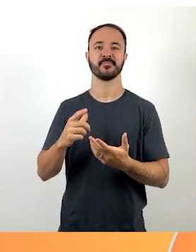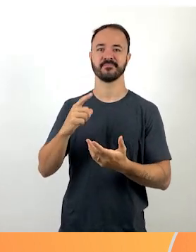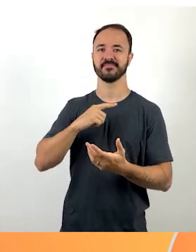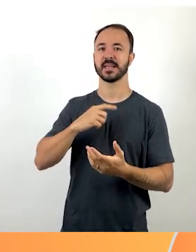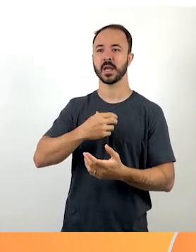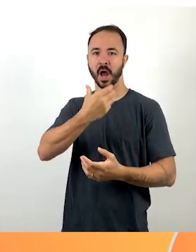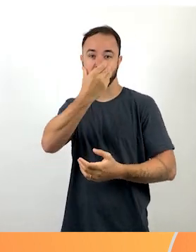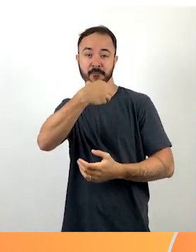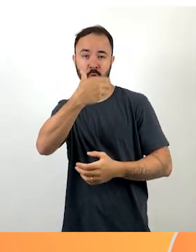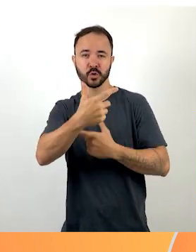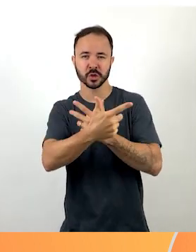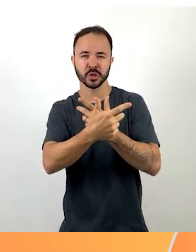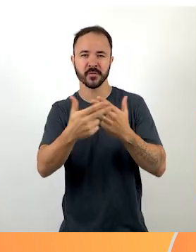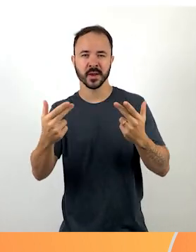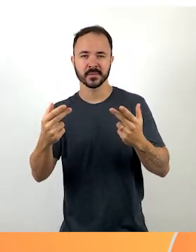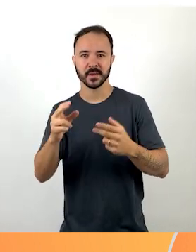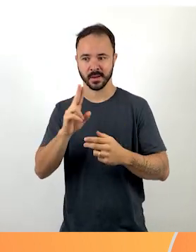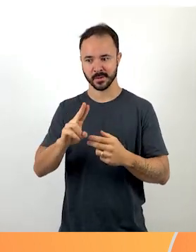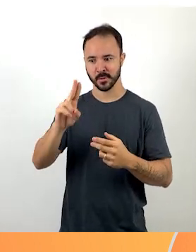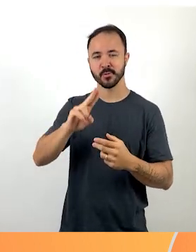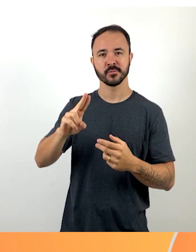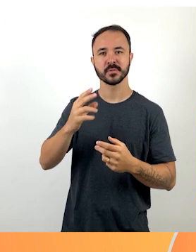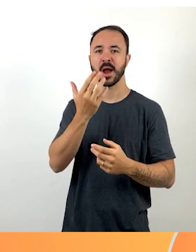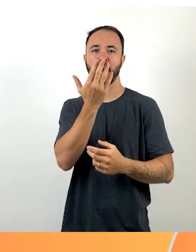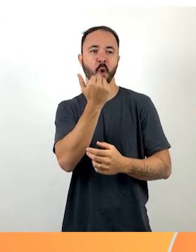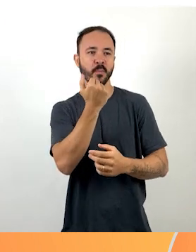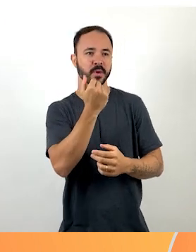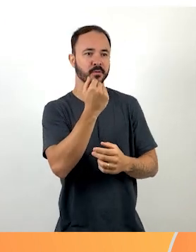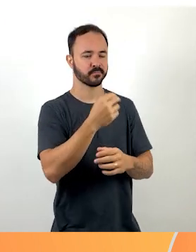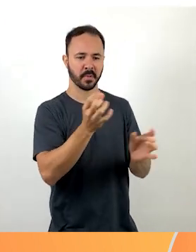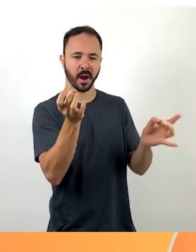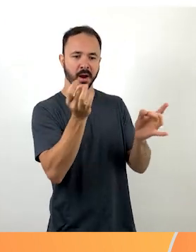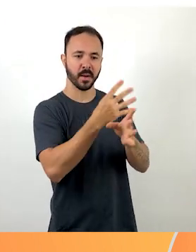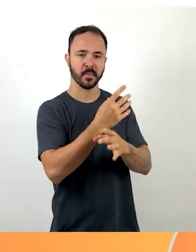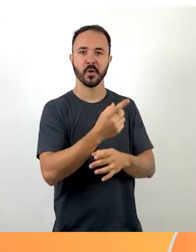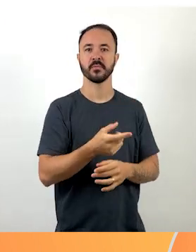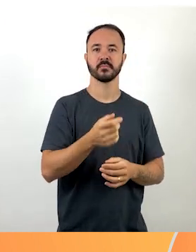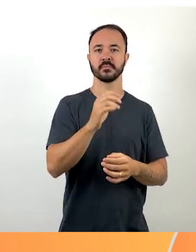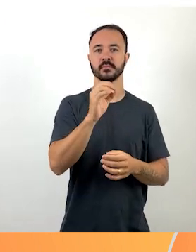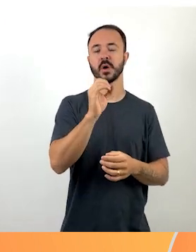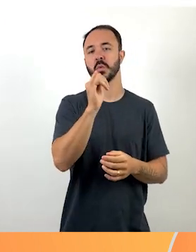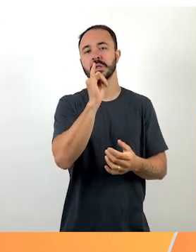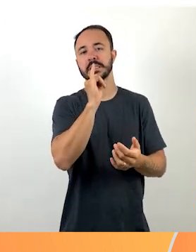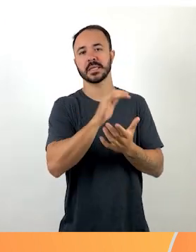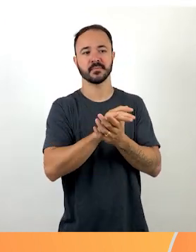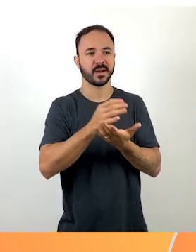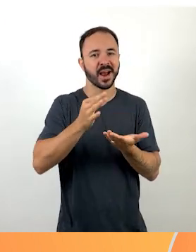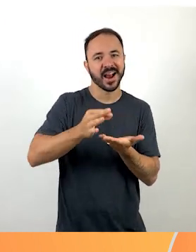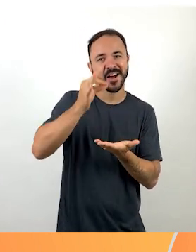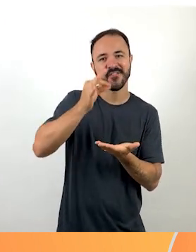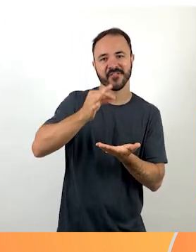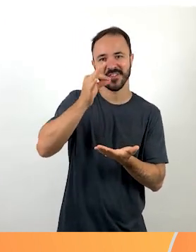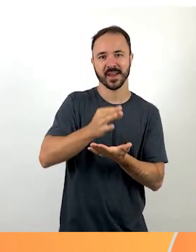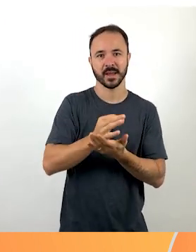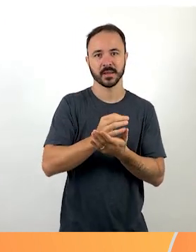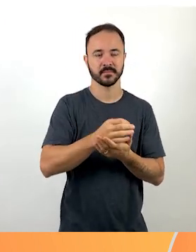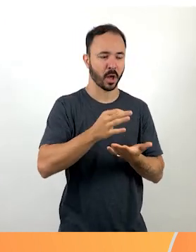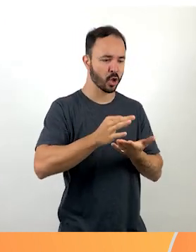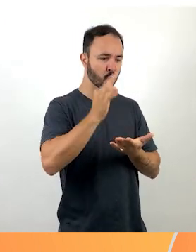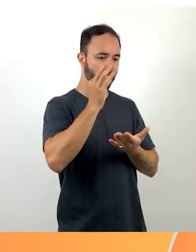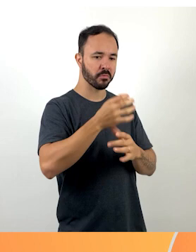as cascas de frutas, resíduos vegetais. Pode ser adicionado também borra de café, como exemplo. E aí nós temos uma